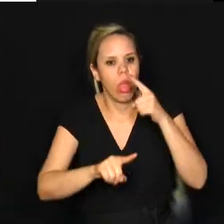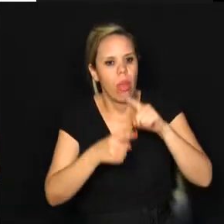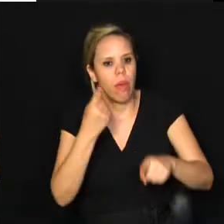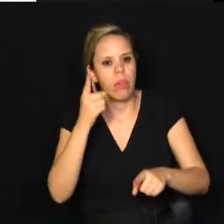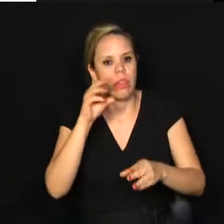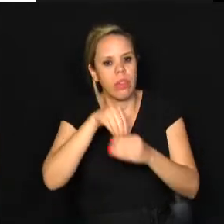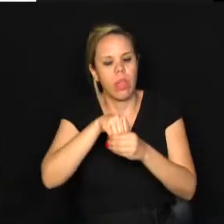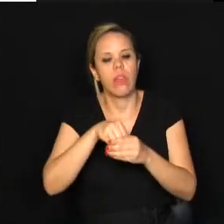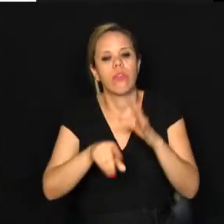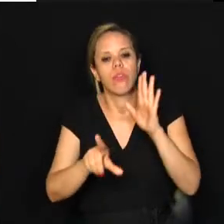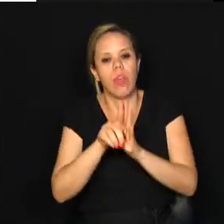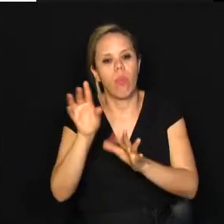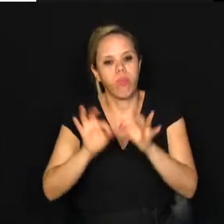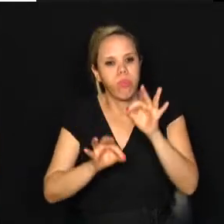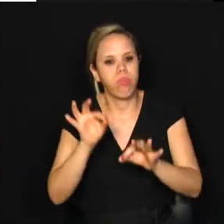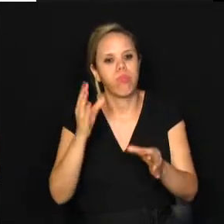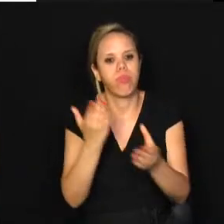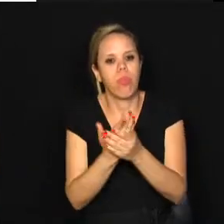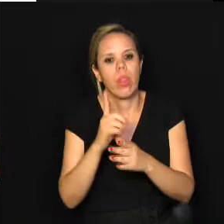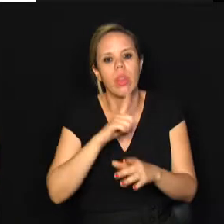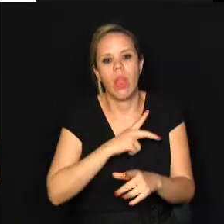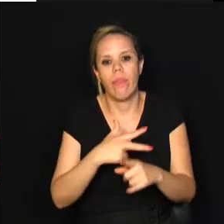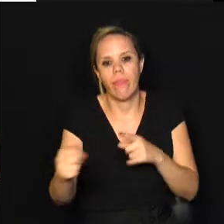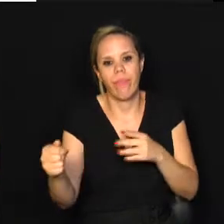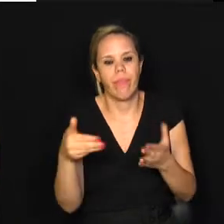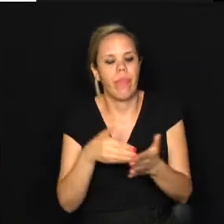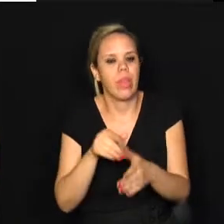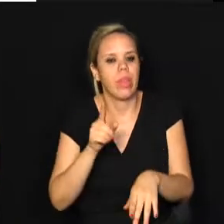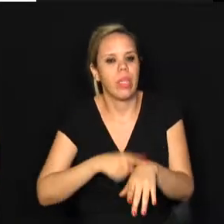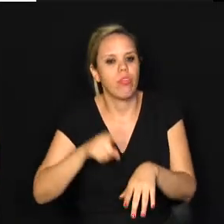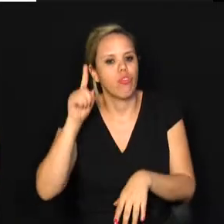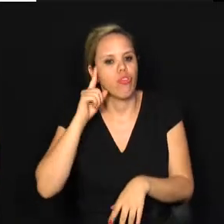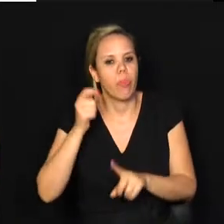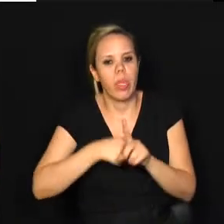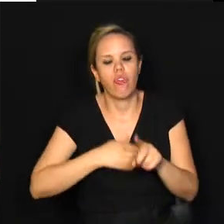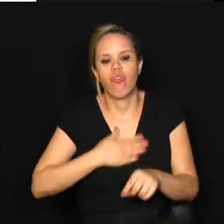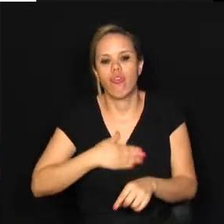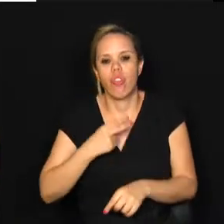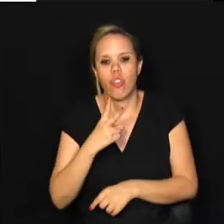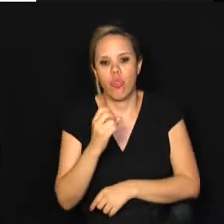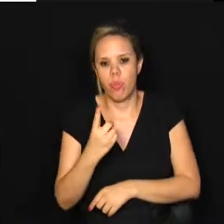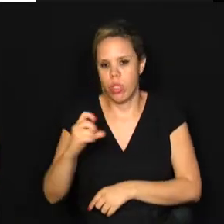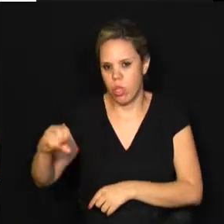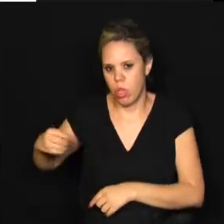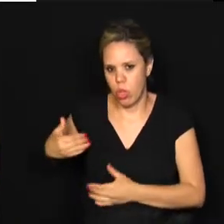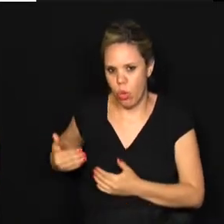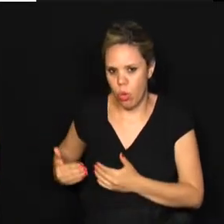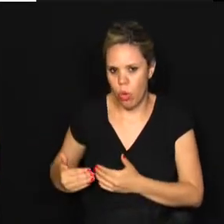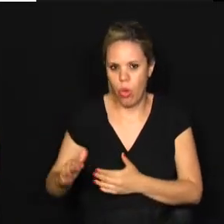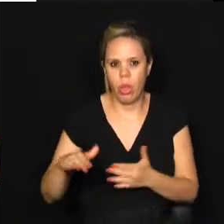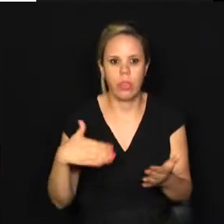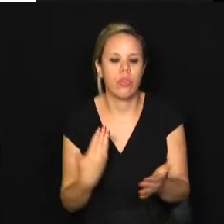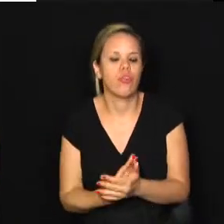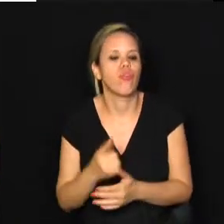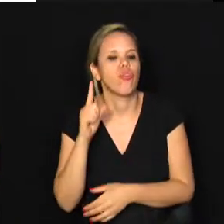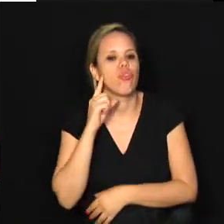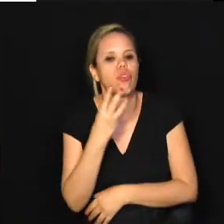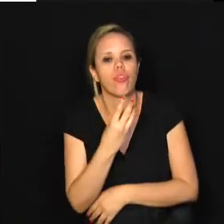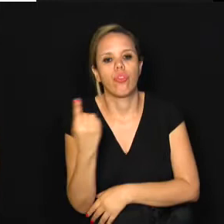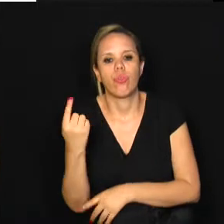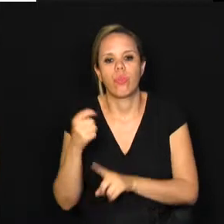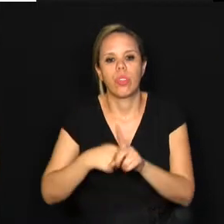jurídica, que teria validade do dia 1 de agosto de 2019 até o dia 31 de